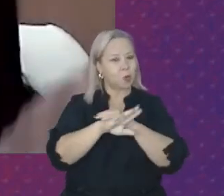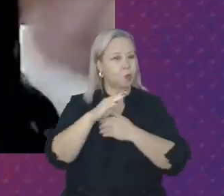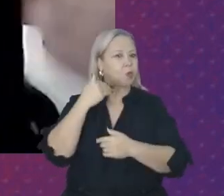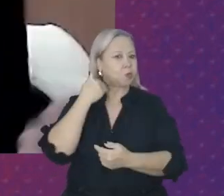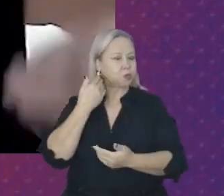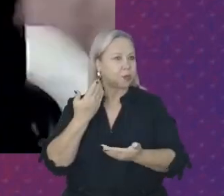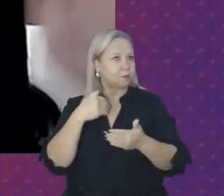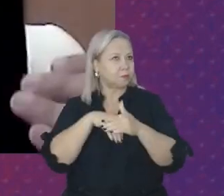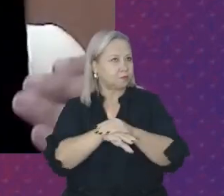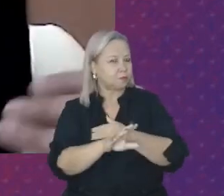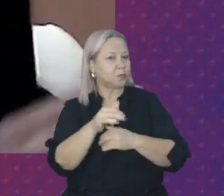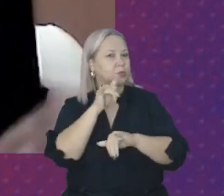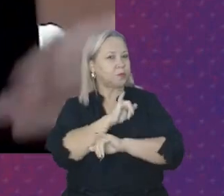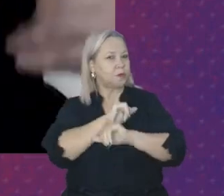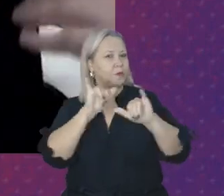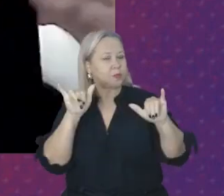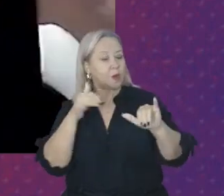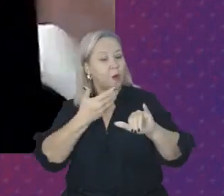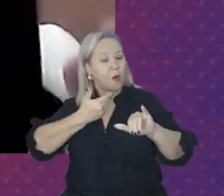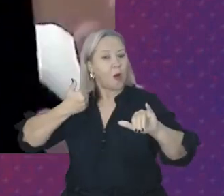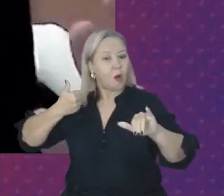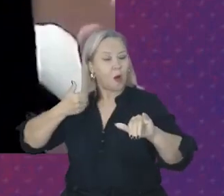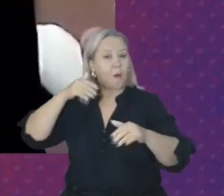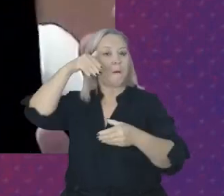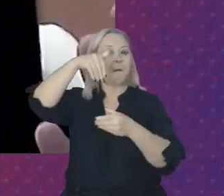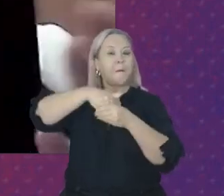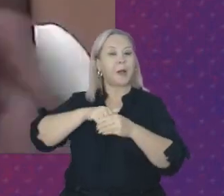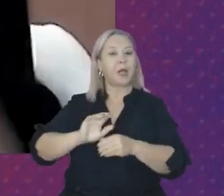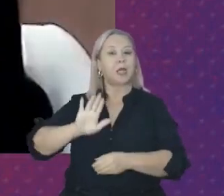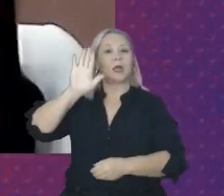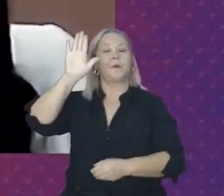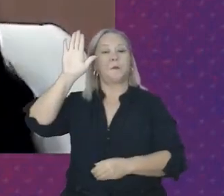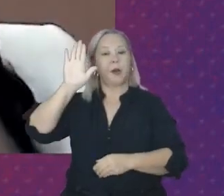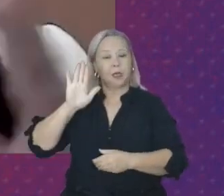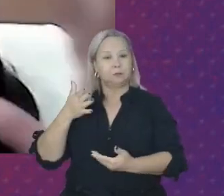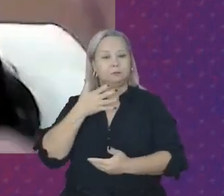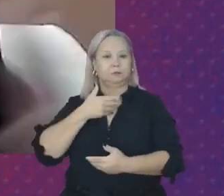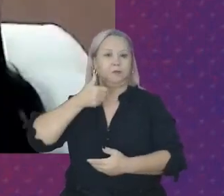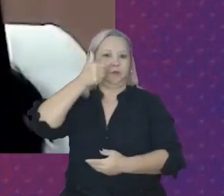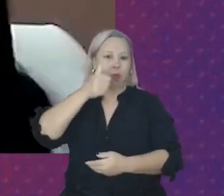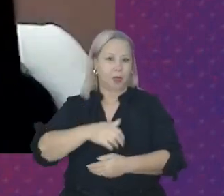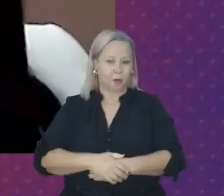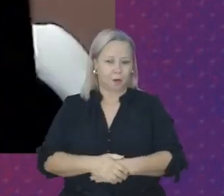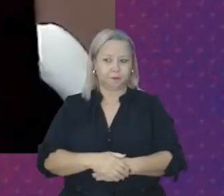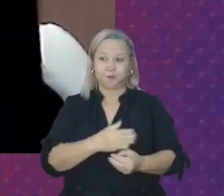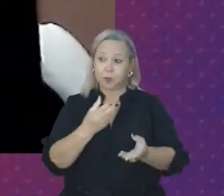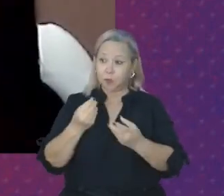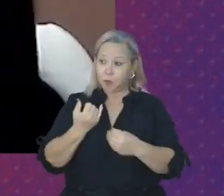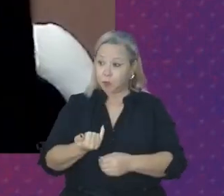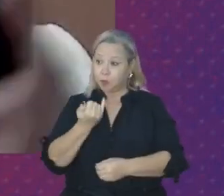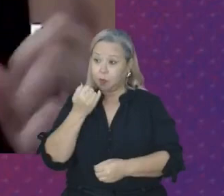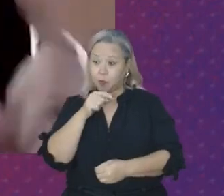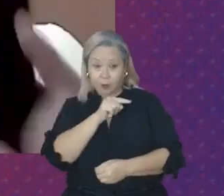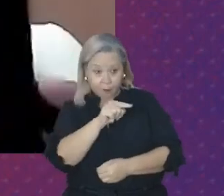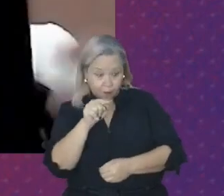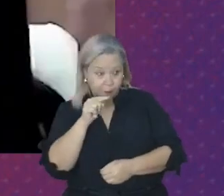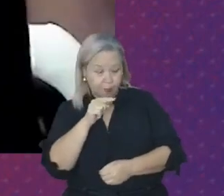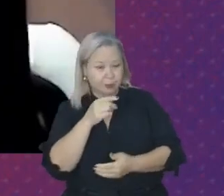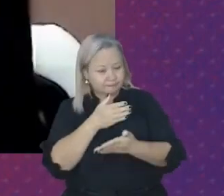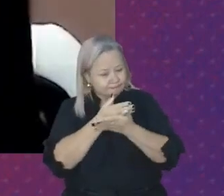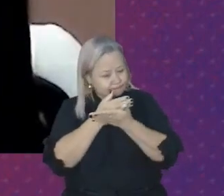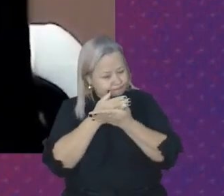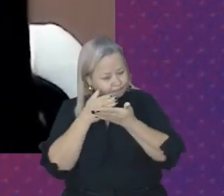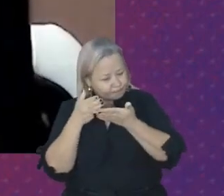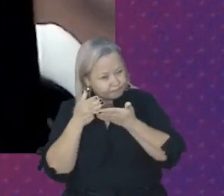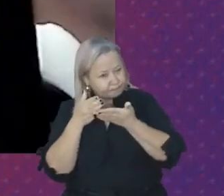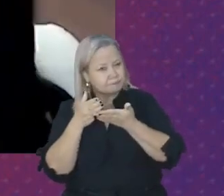maior, ter uma pré-campanha que seja mais relevante. Então, é muito importante que você